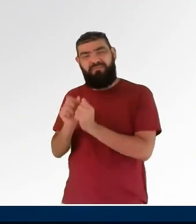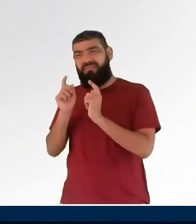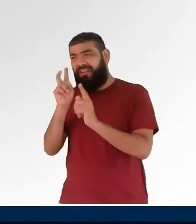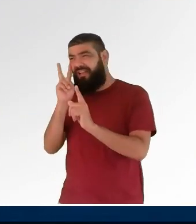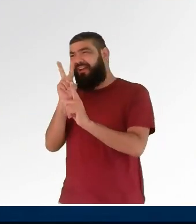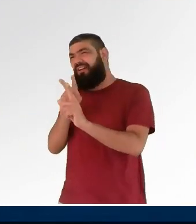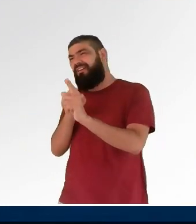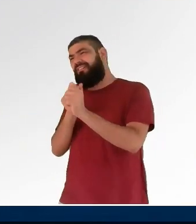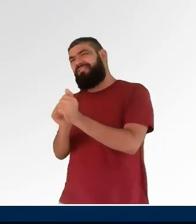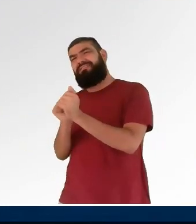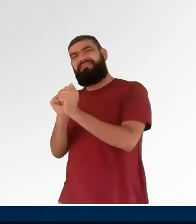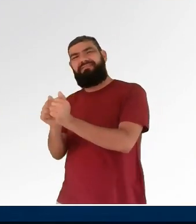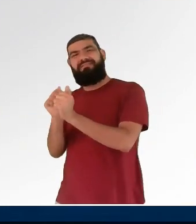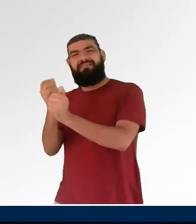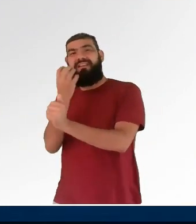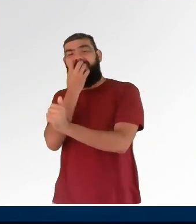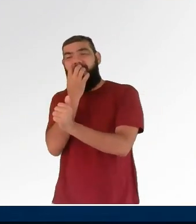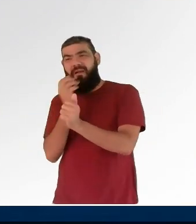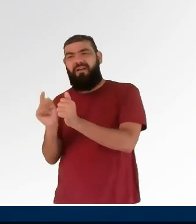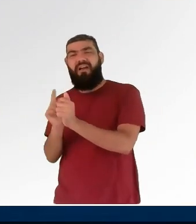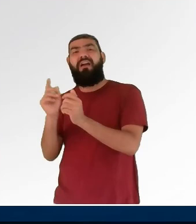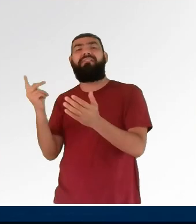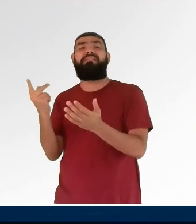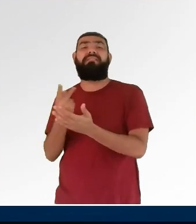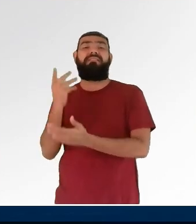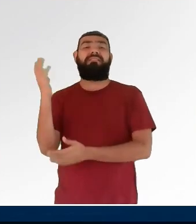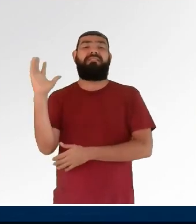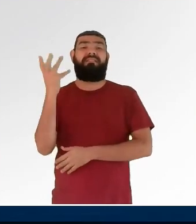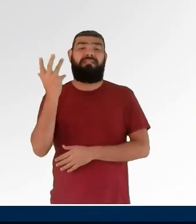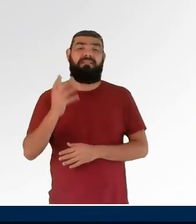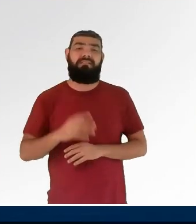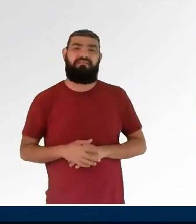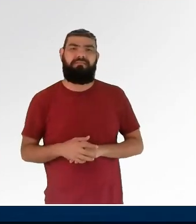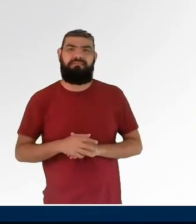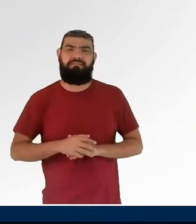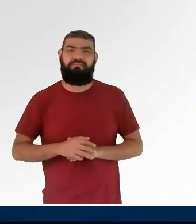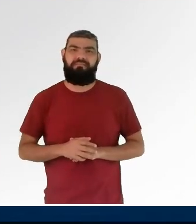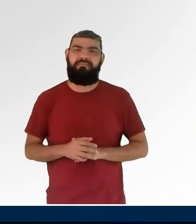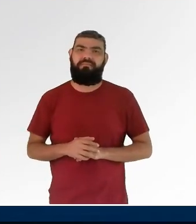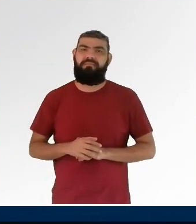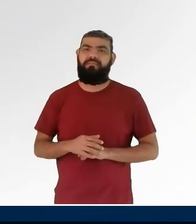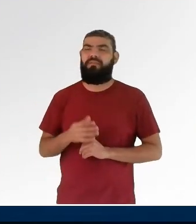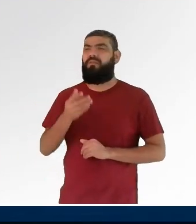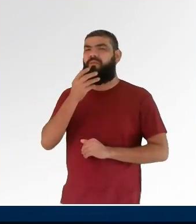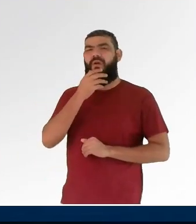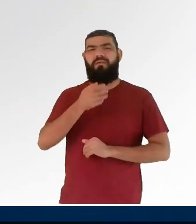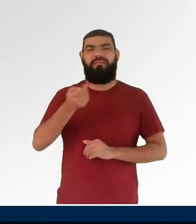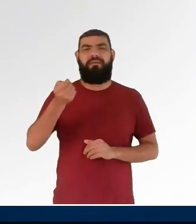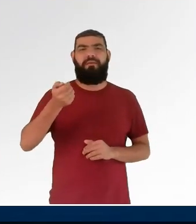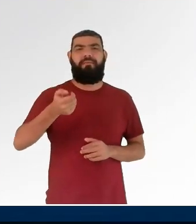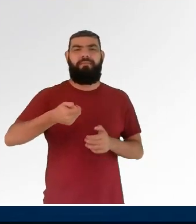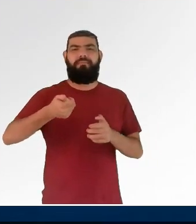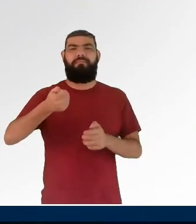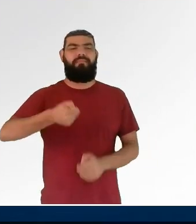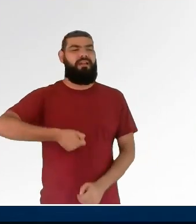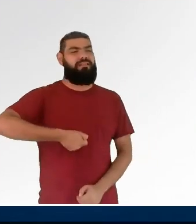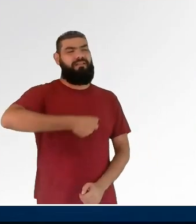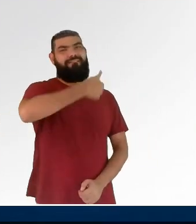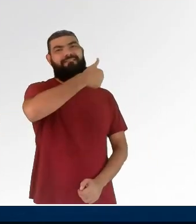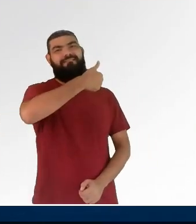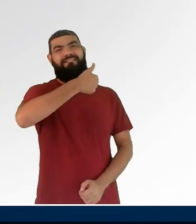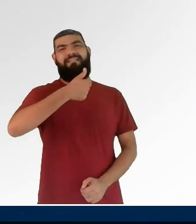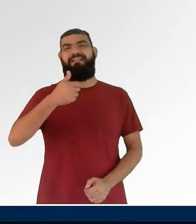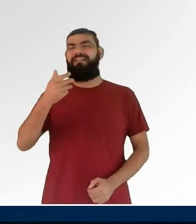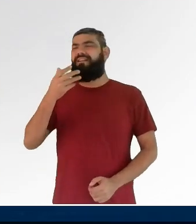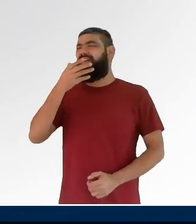cá, pretinho para lá. E o que acontecia depois? O boiadeiro jogava uma moeda e o menino todo feliz. Agradecia, lógico, né?